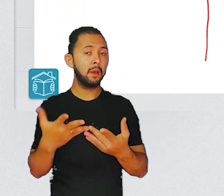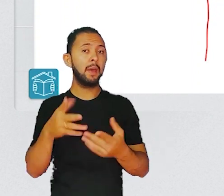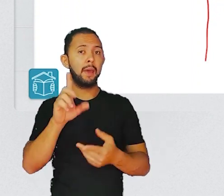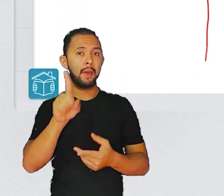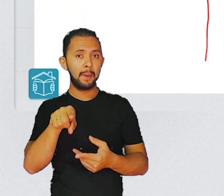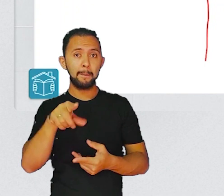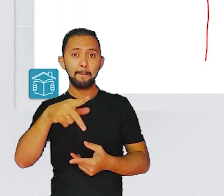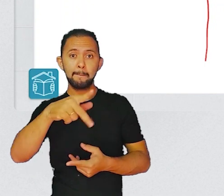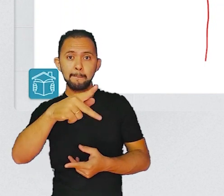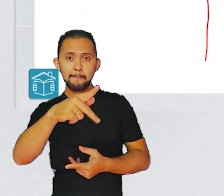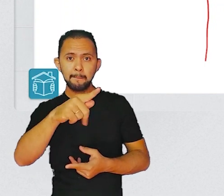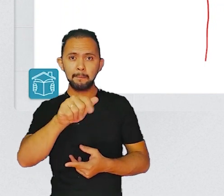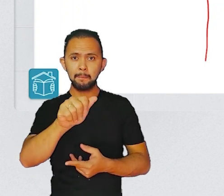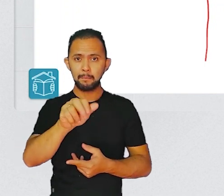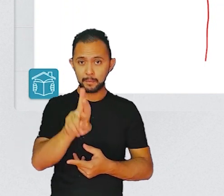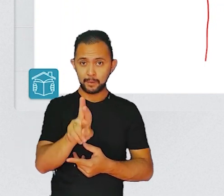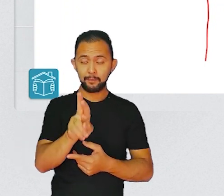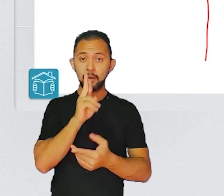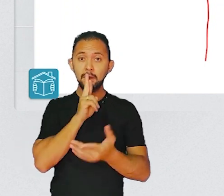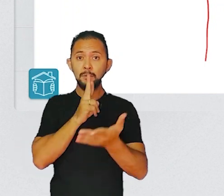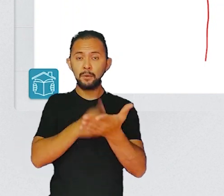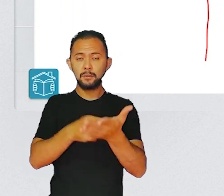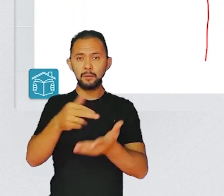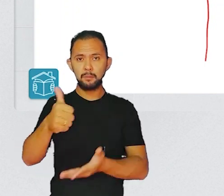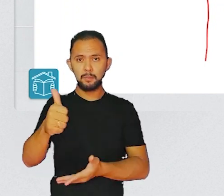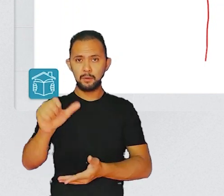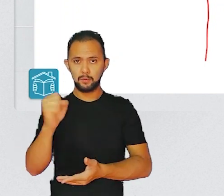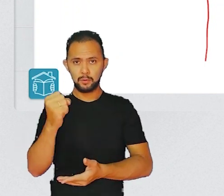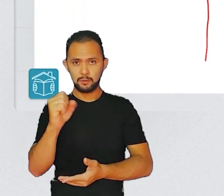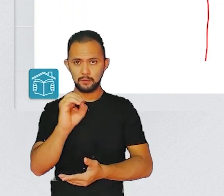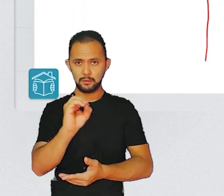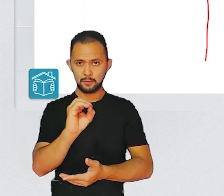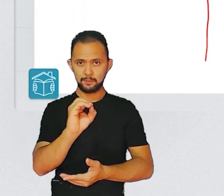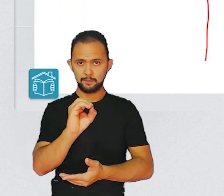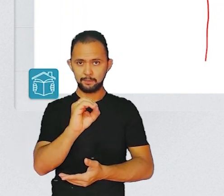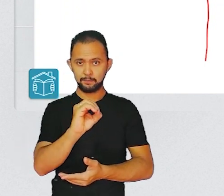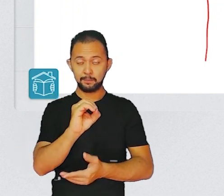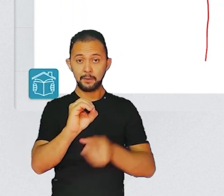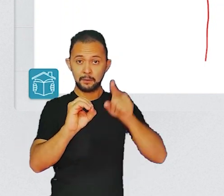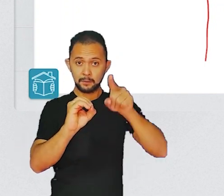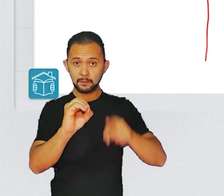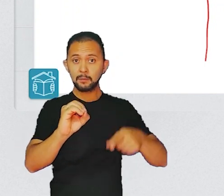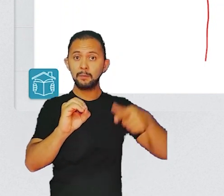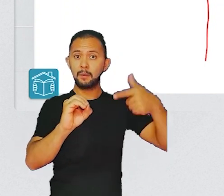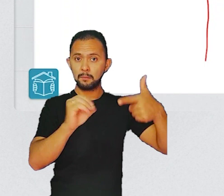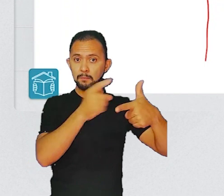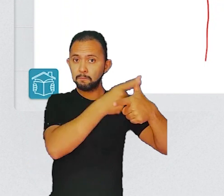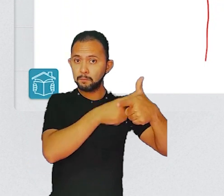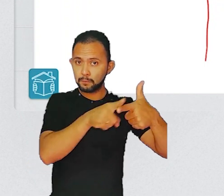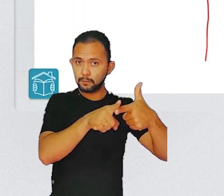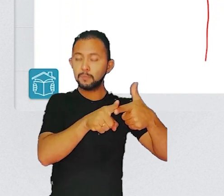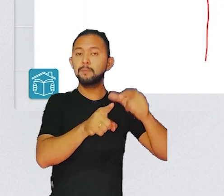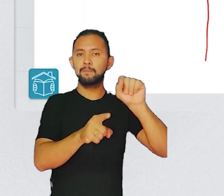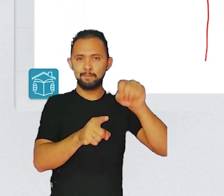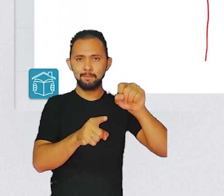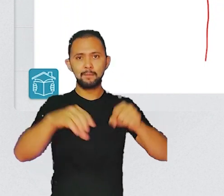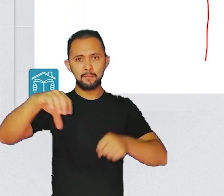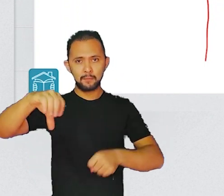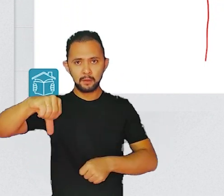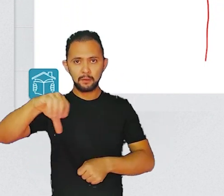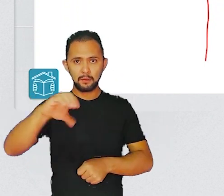par. E aí agora o resultado é 1.800. 1.800 é divisível por 2? Sim. O resultado é